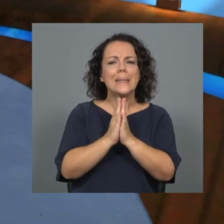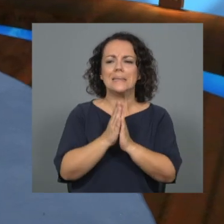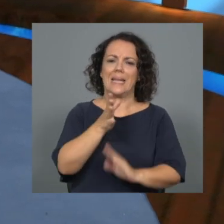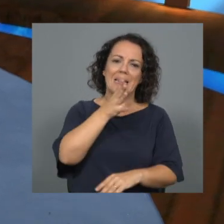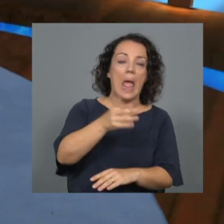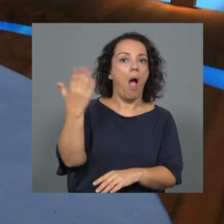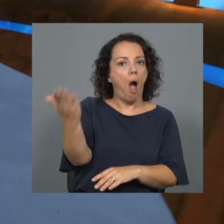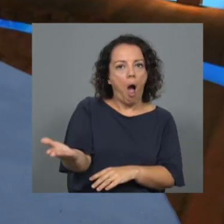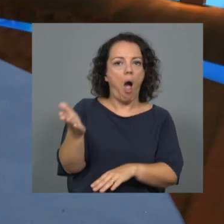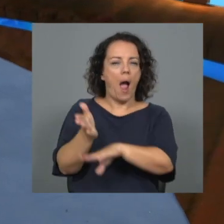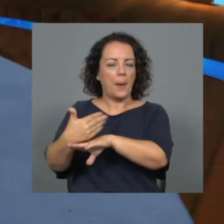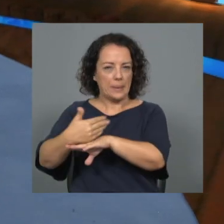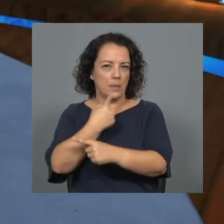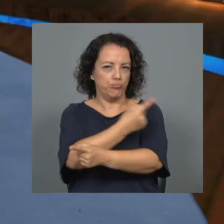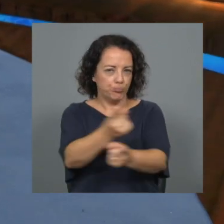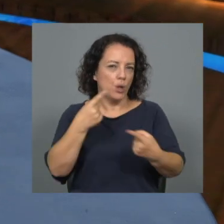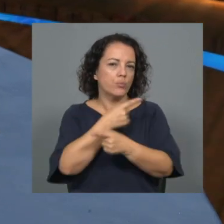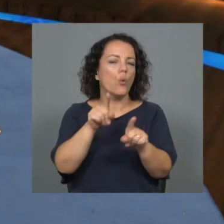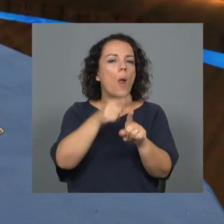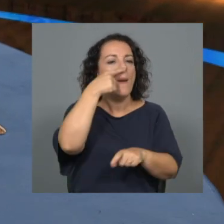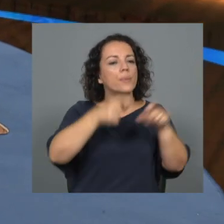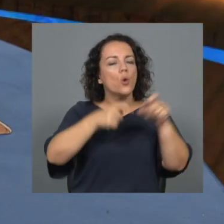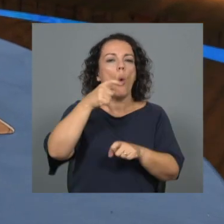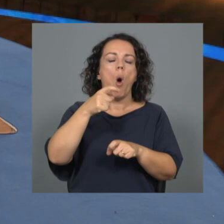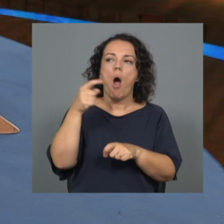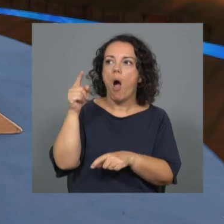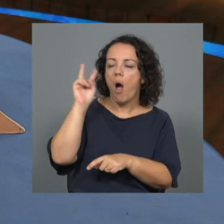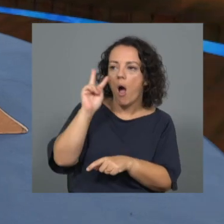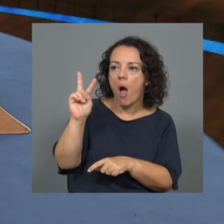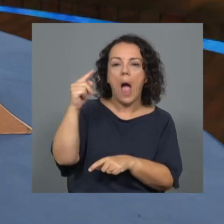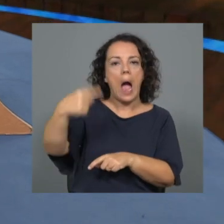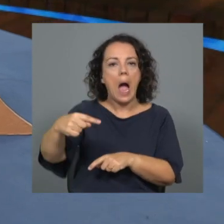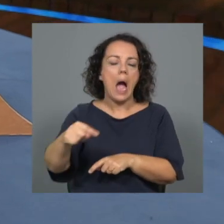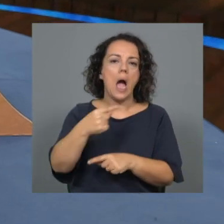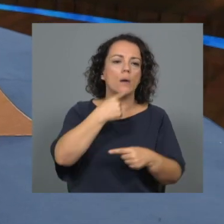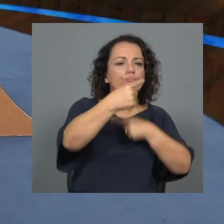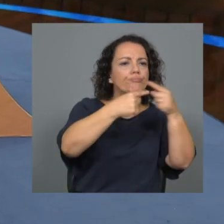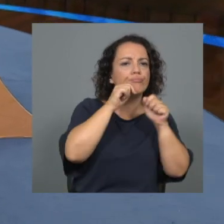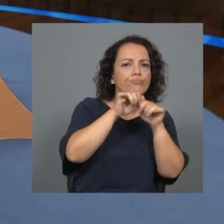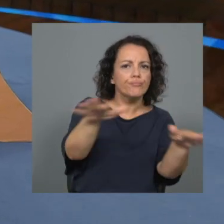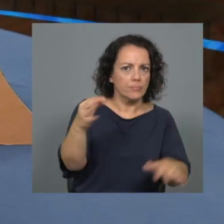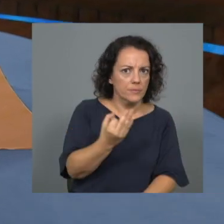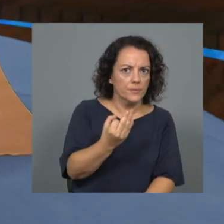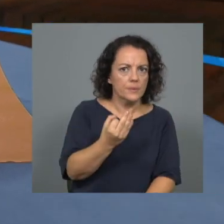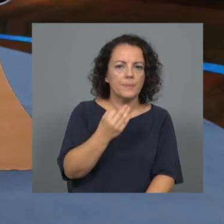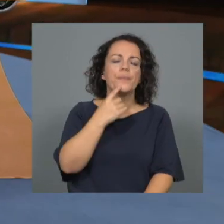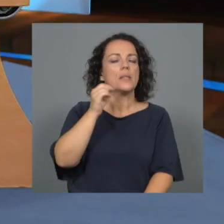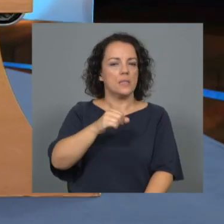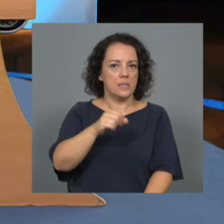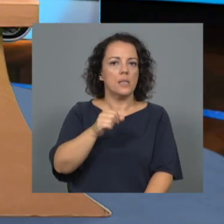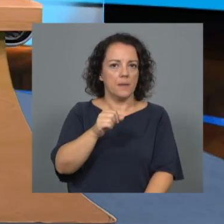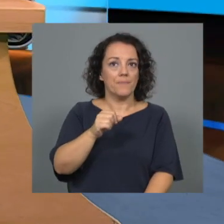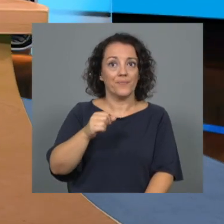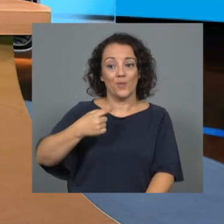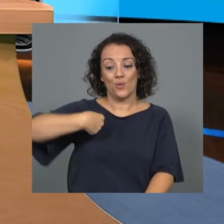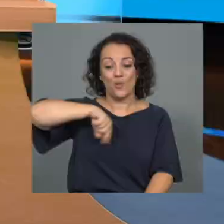este gabinete, para que as pessoas também vão passando a palavra e vão ganhando consciência disto? Sim, foi assim que nós, portanto, demos